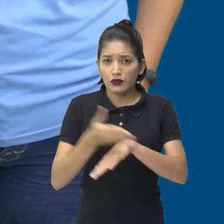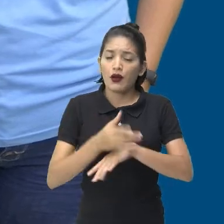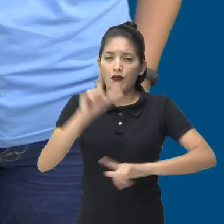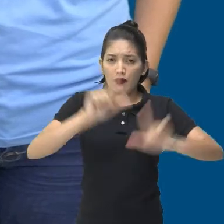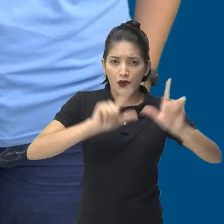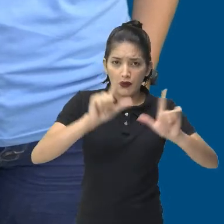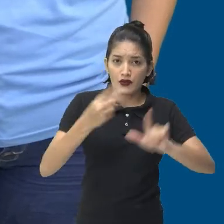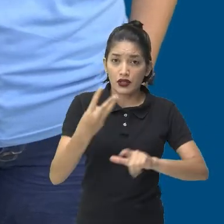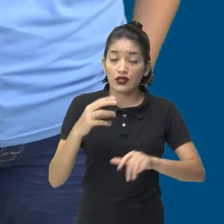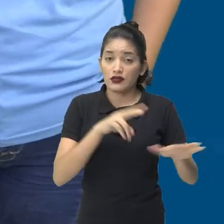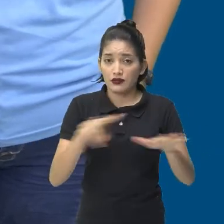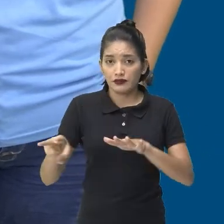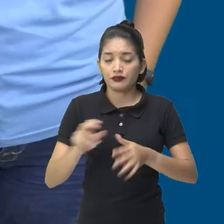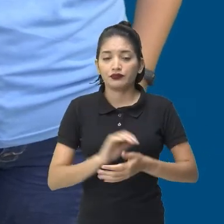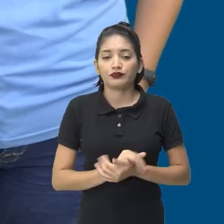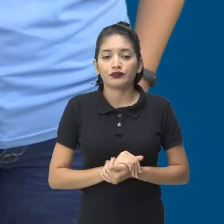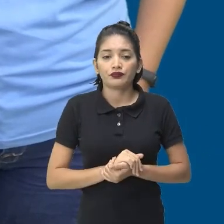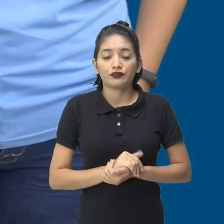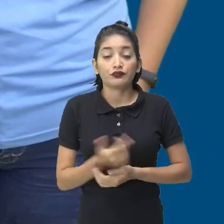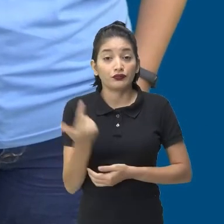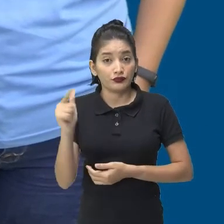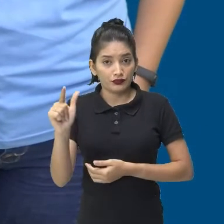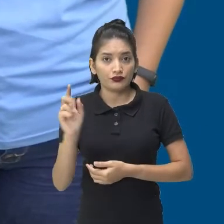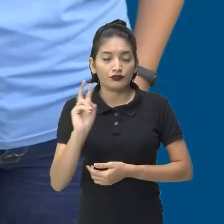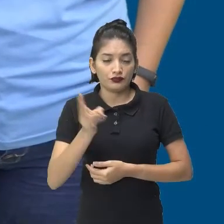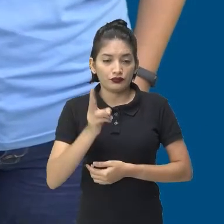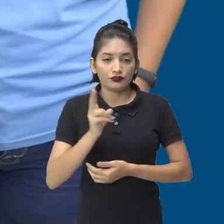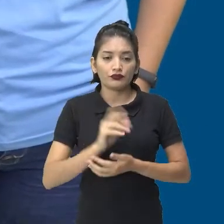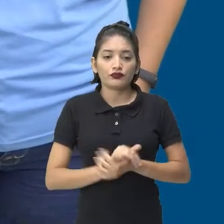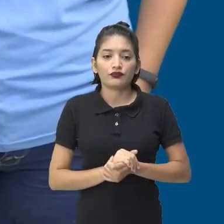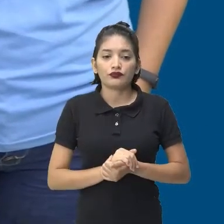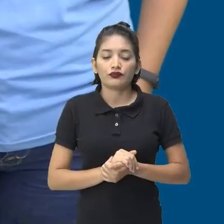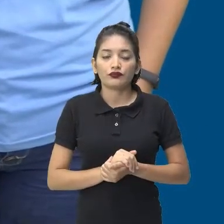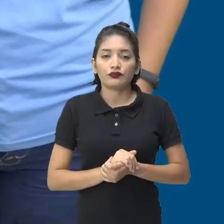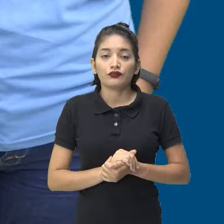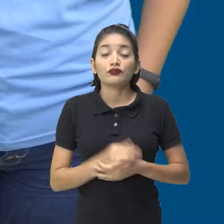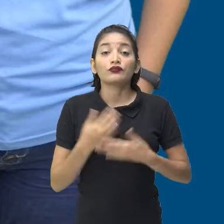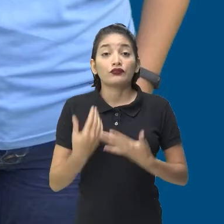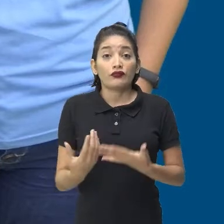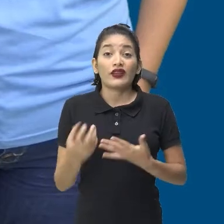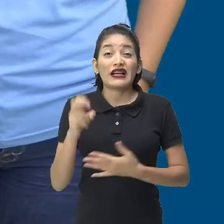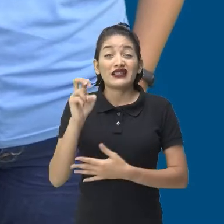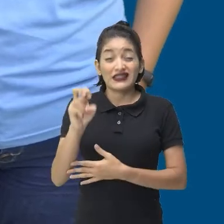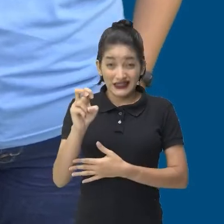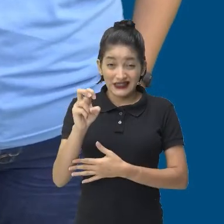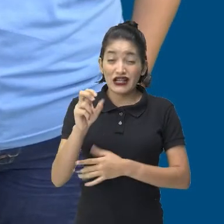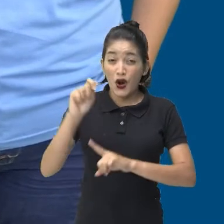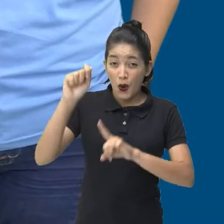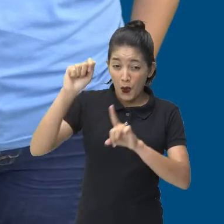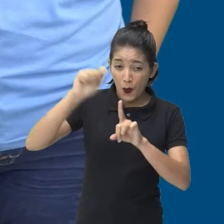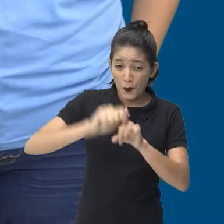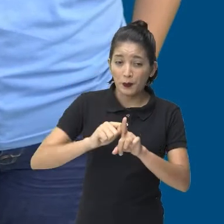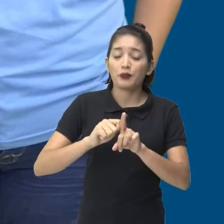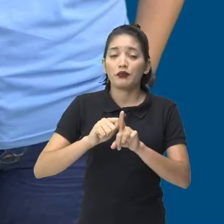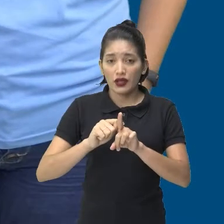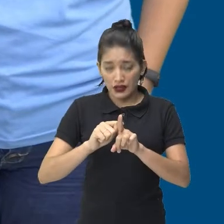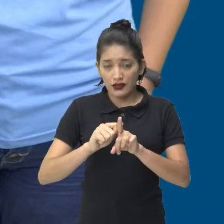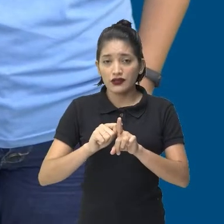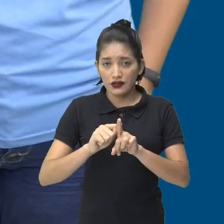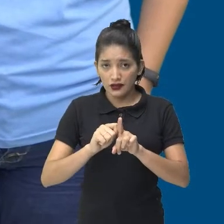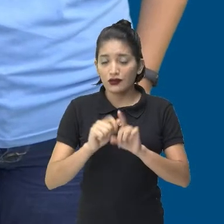Na sequência, nós temos, dentro de 5 meses, volveremos